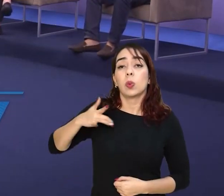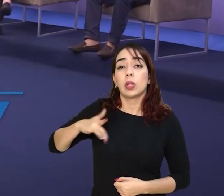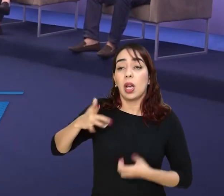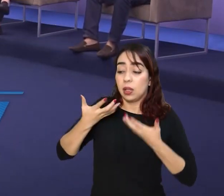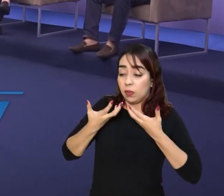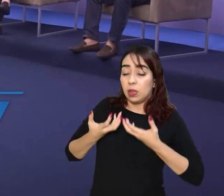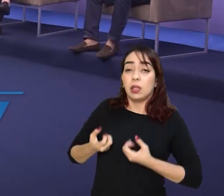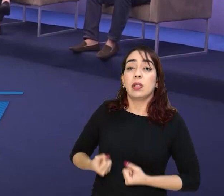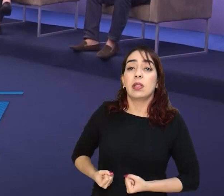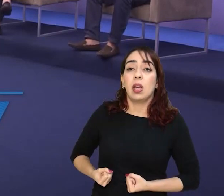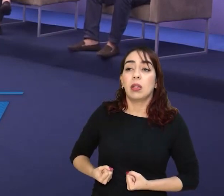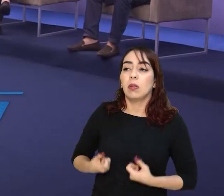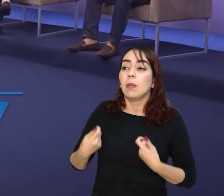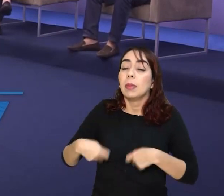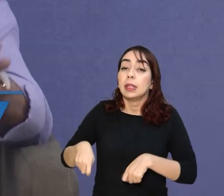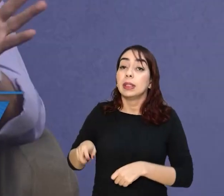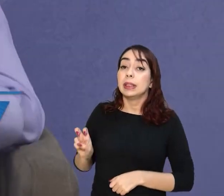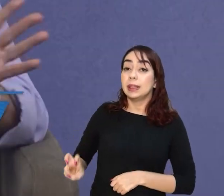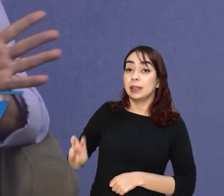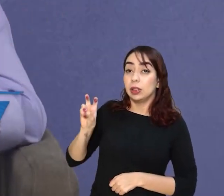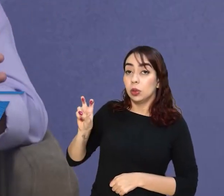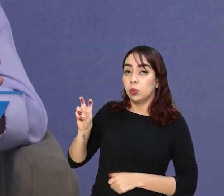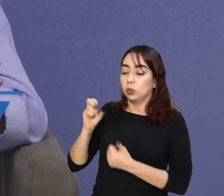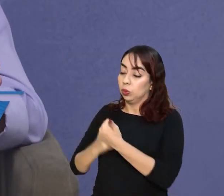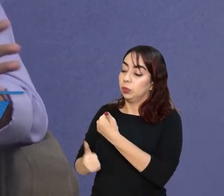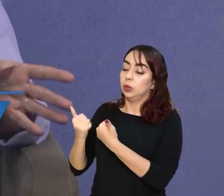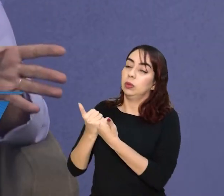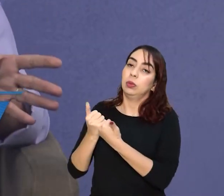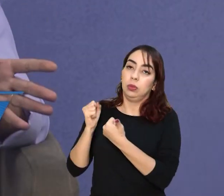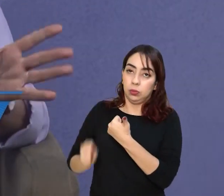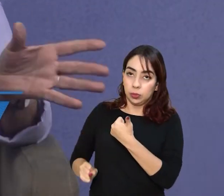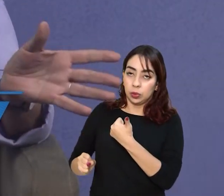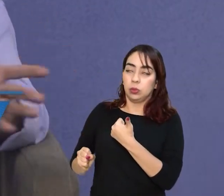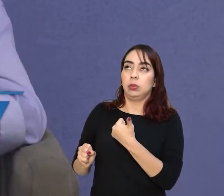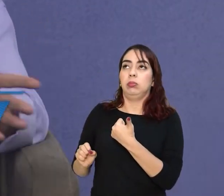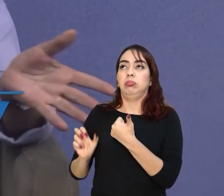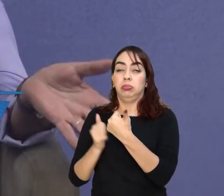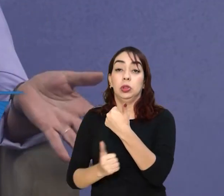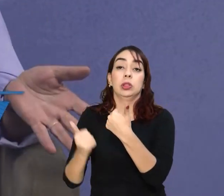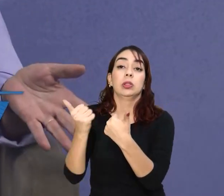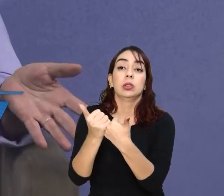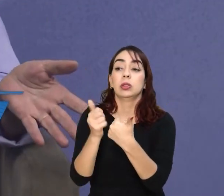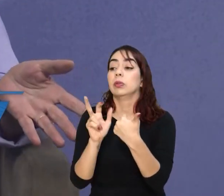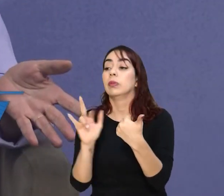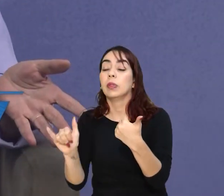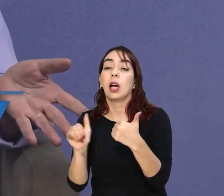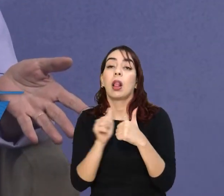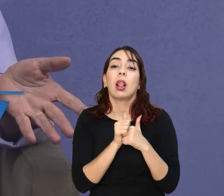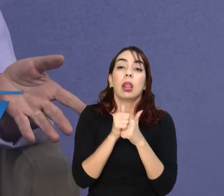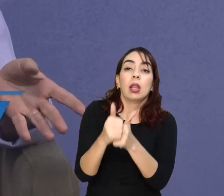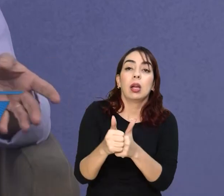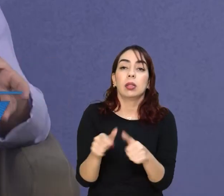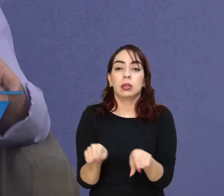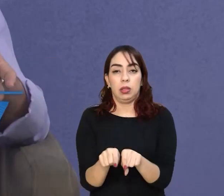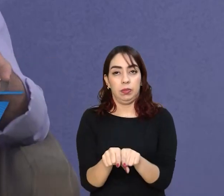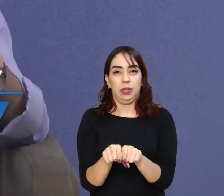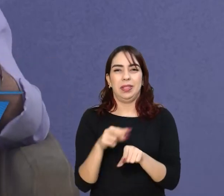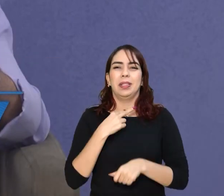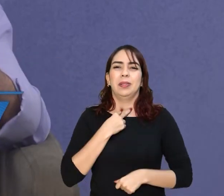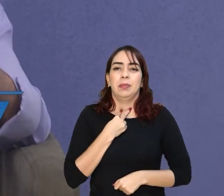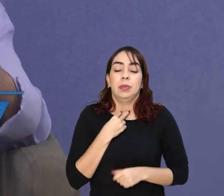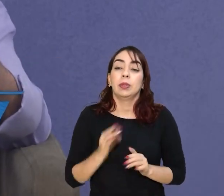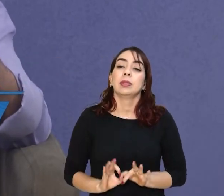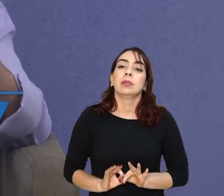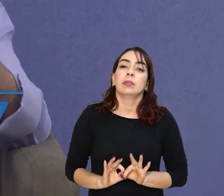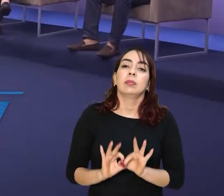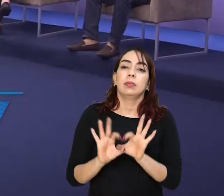tem que ver, você tem 5 substituições. Para segurar o jogo, você está ganhando, pois reforça o sistema de marcação. Agora, eu só quero. Agora deixar... não pode é o Ceará. O